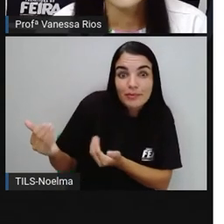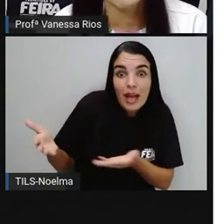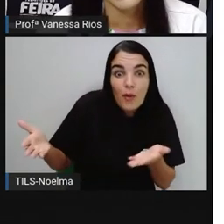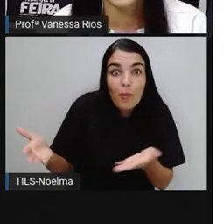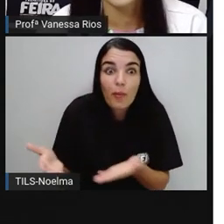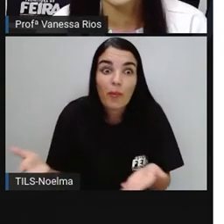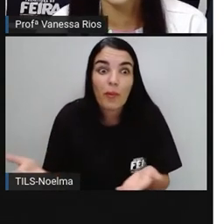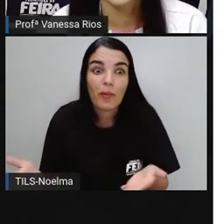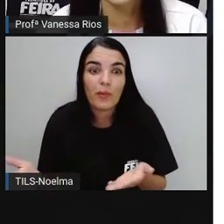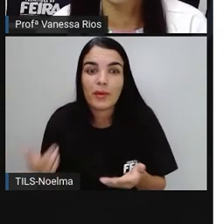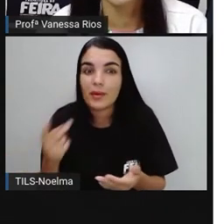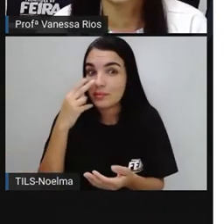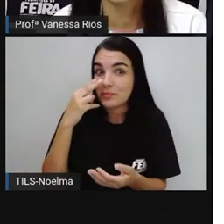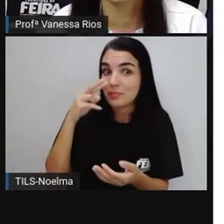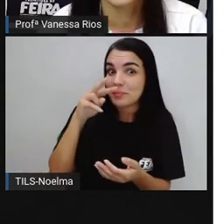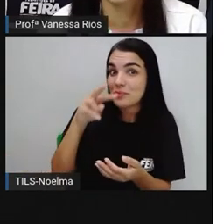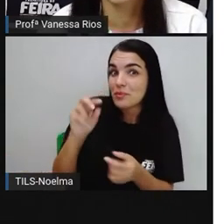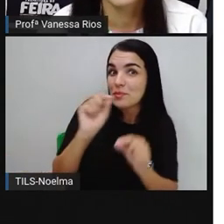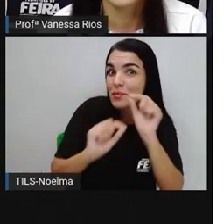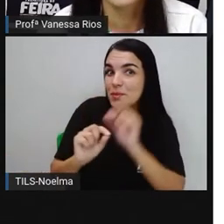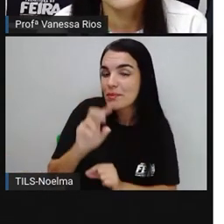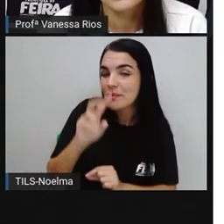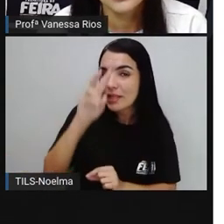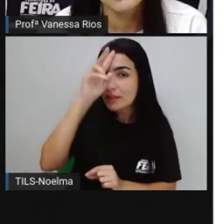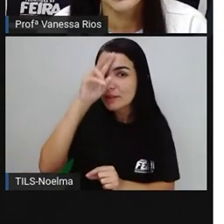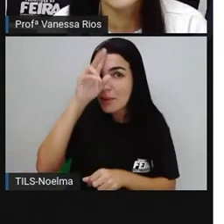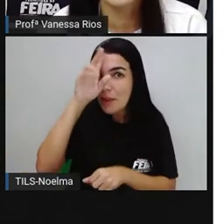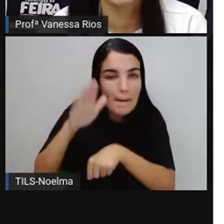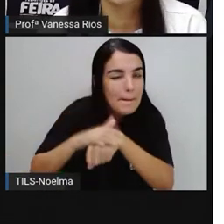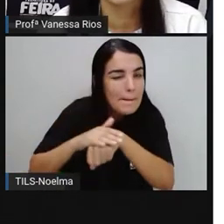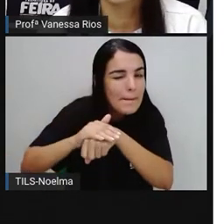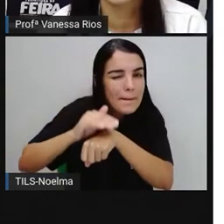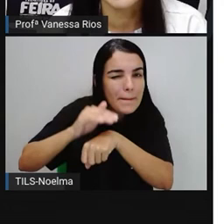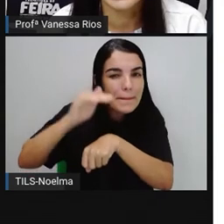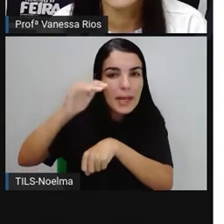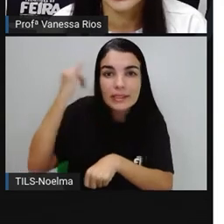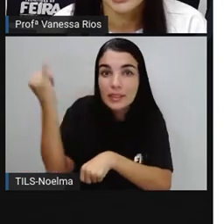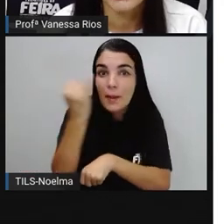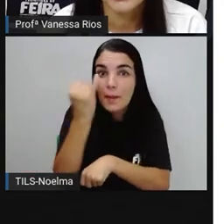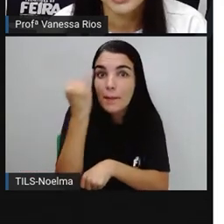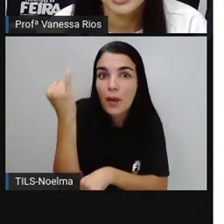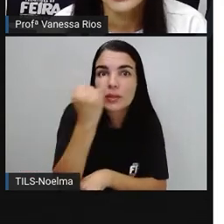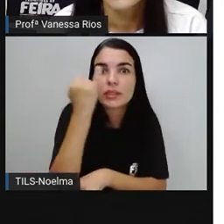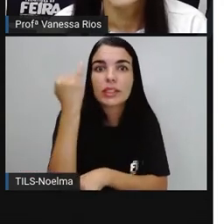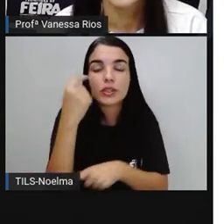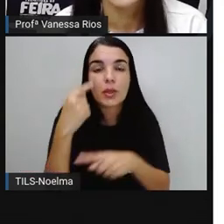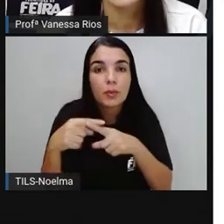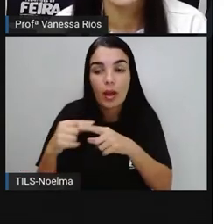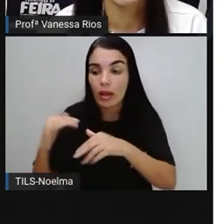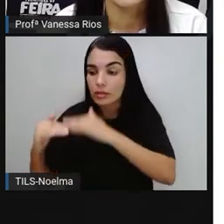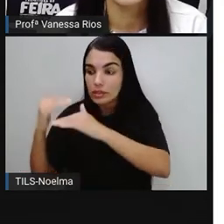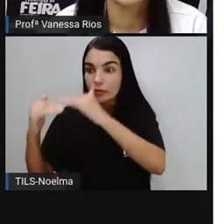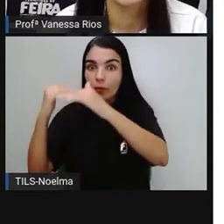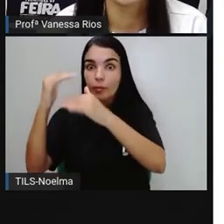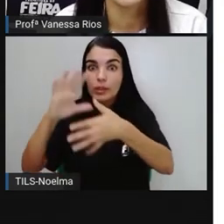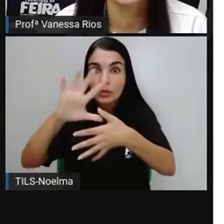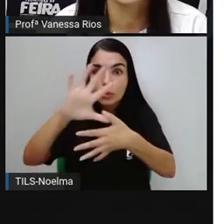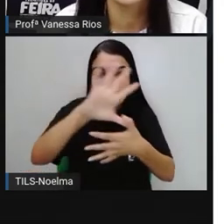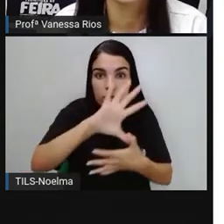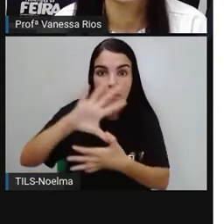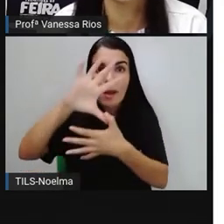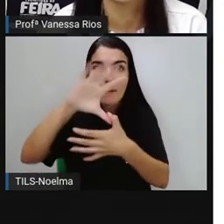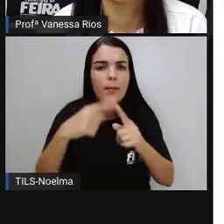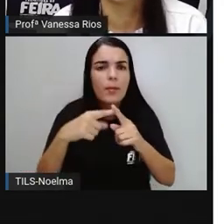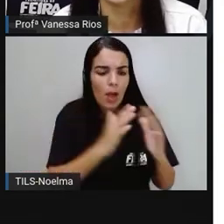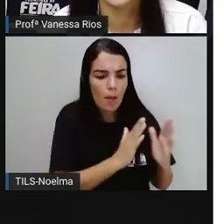aí essa parte da história foi uma das mais importantes para o desenvolvimento da cartografia, porque nesse período a influência